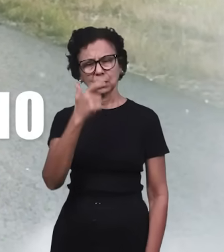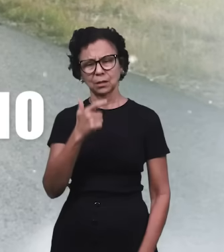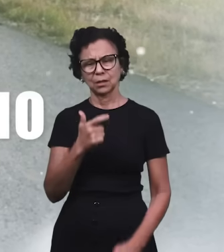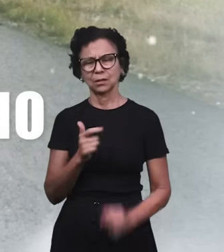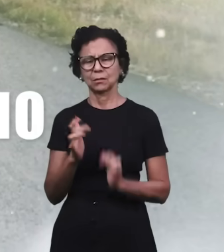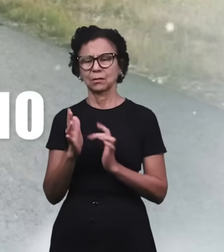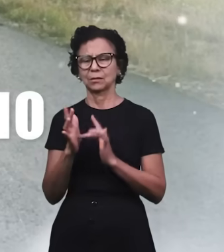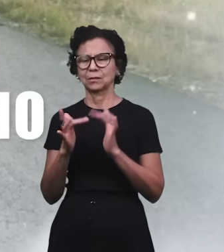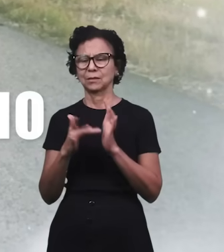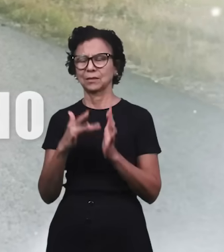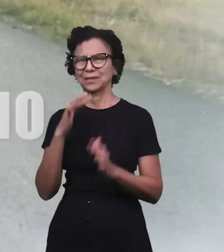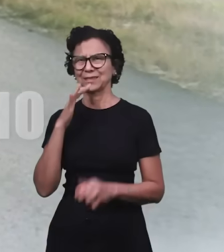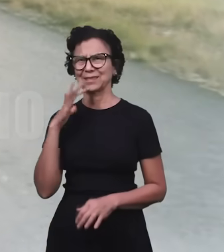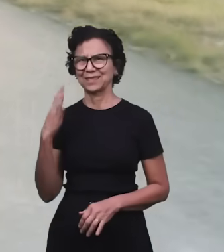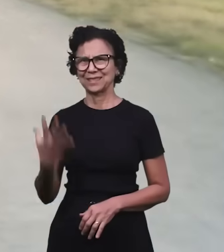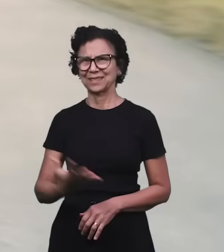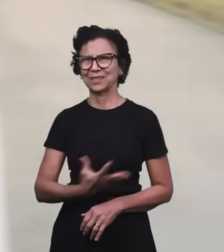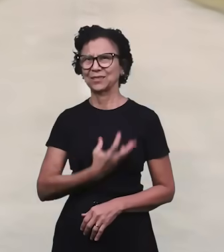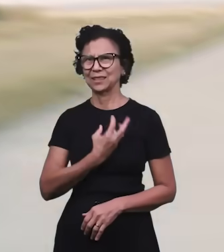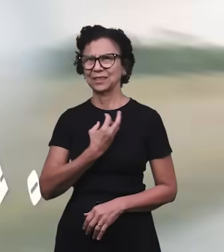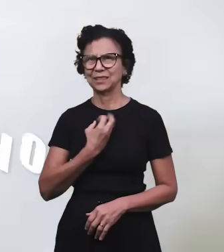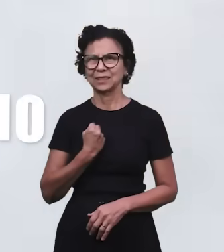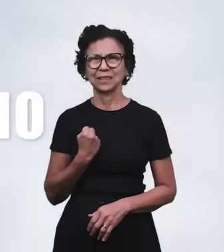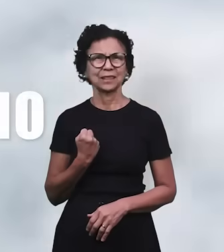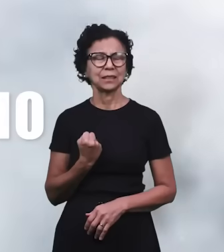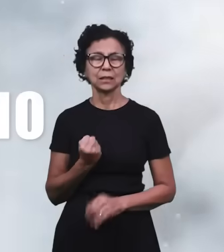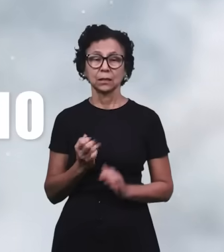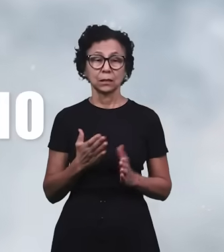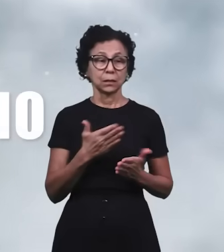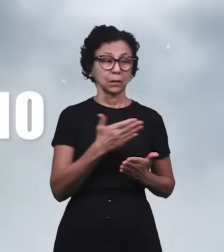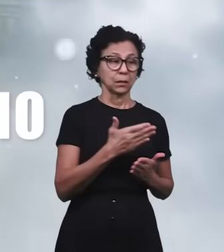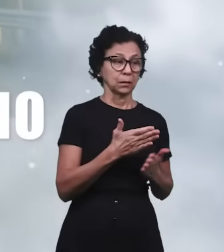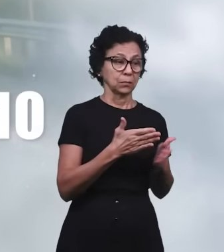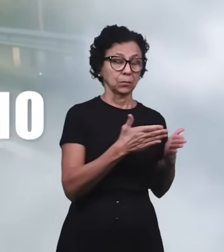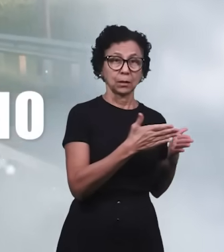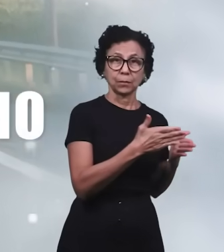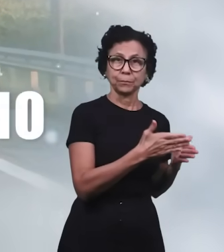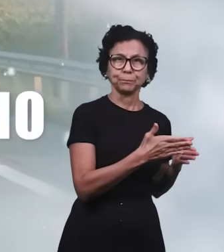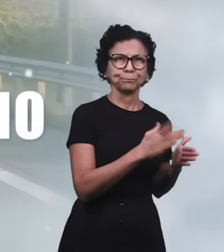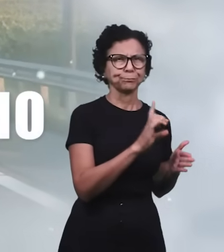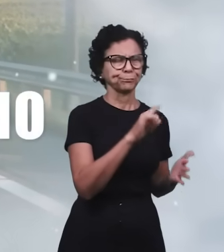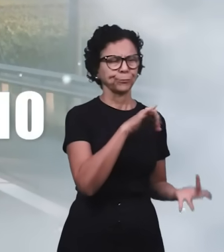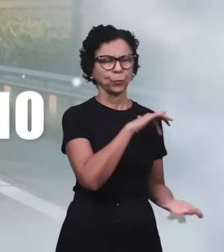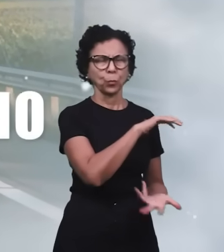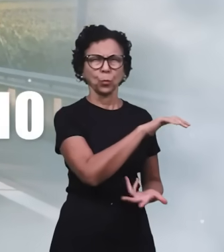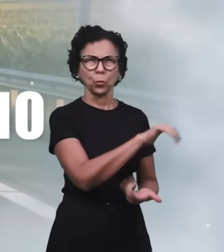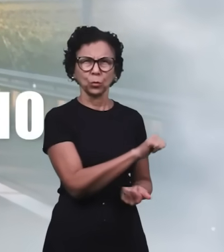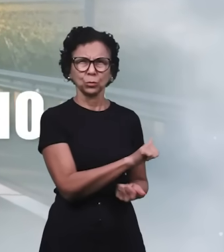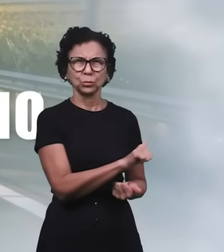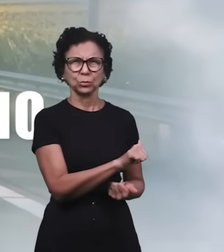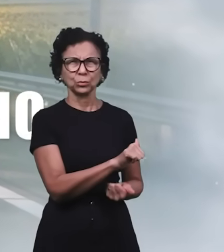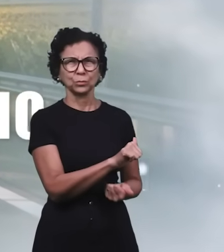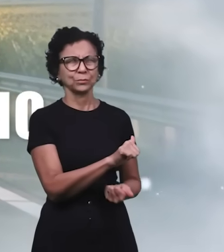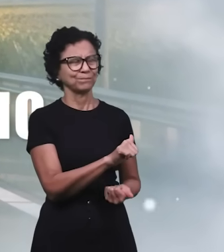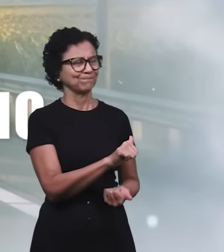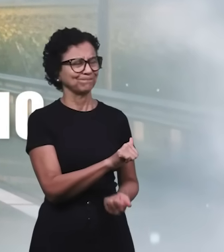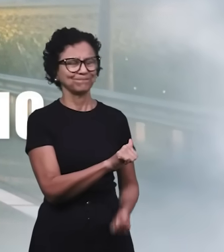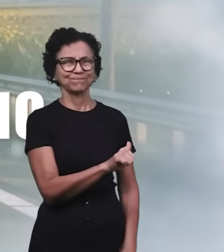porta do céu sou eu. Não sigas por outro